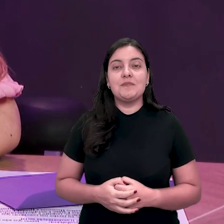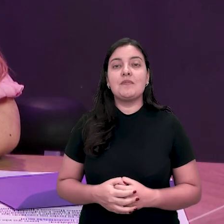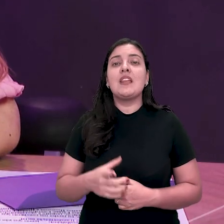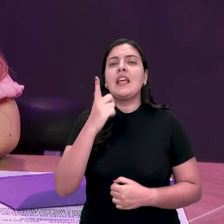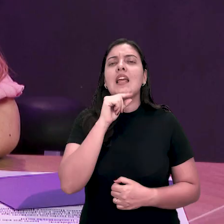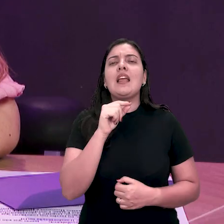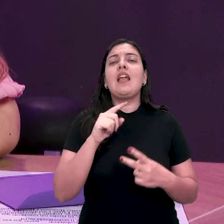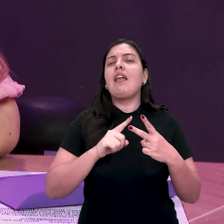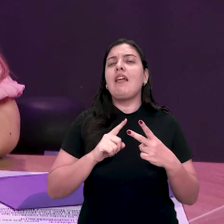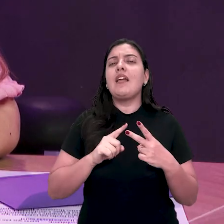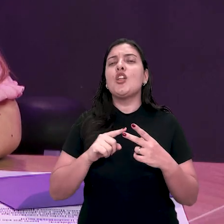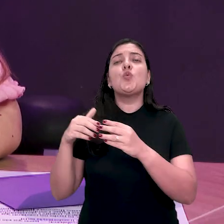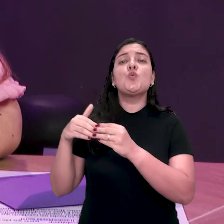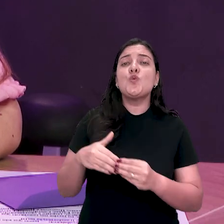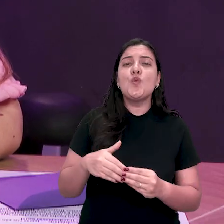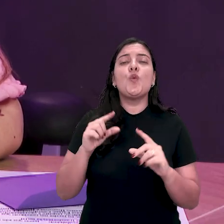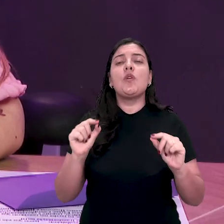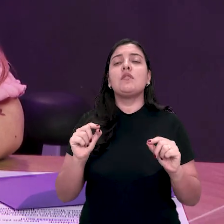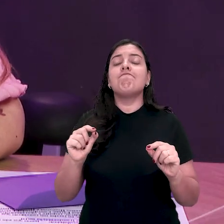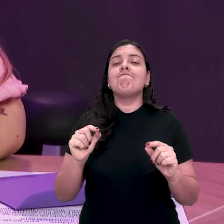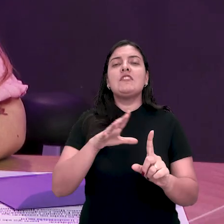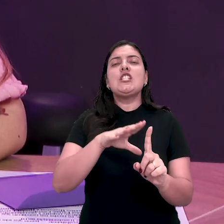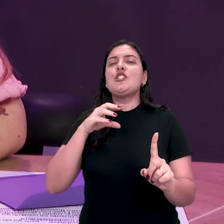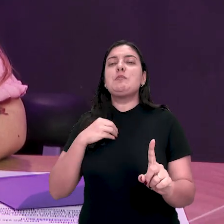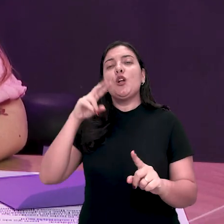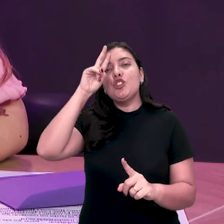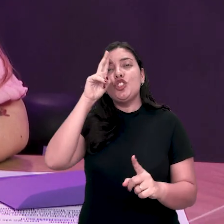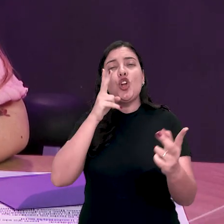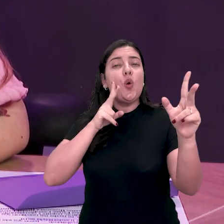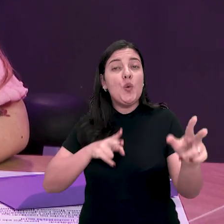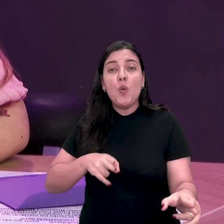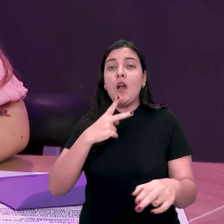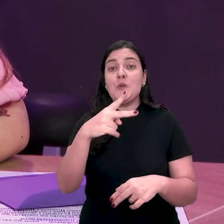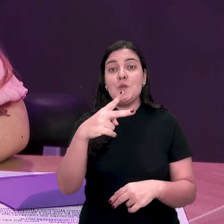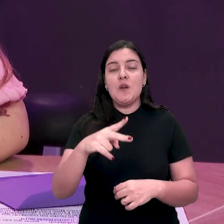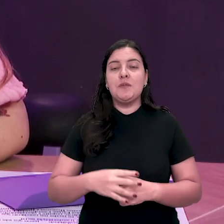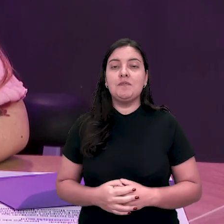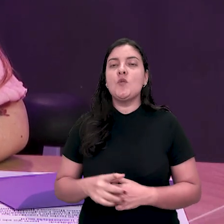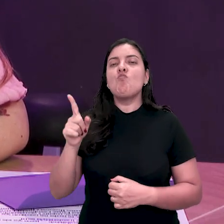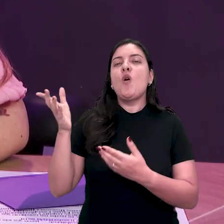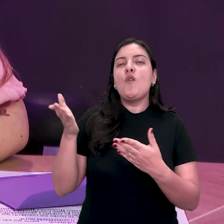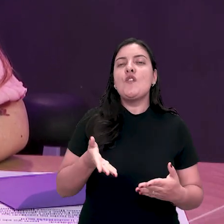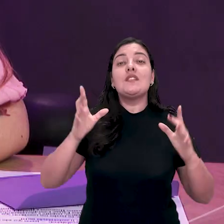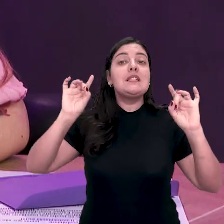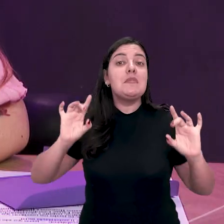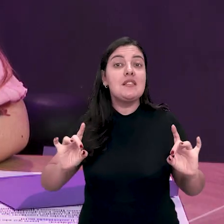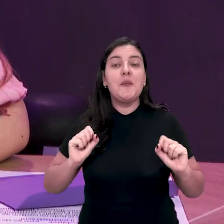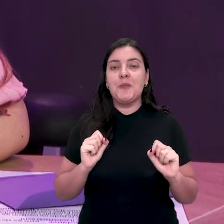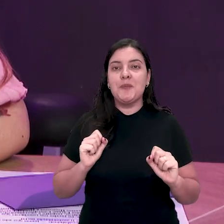E quem você queria que eu trouxesse pra cá pra inspirar também uma história como a sua? Uma convidada